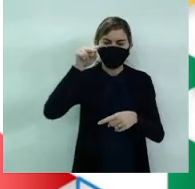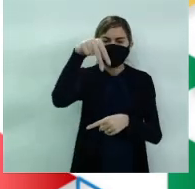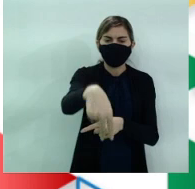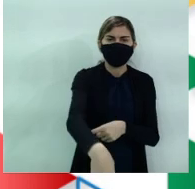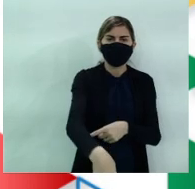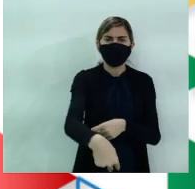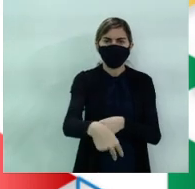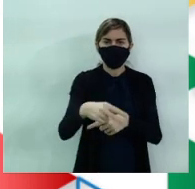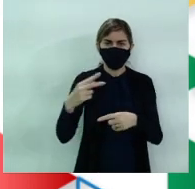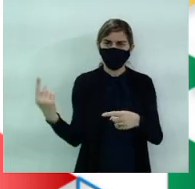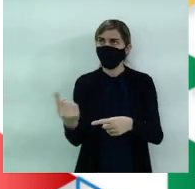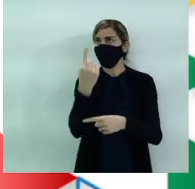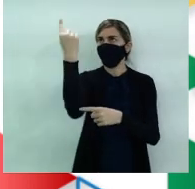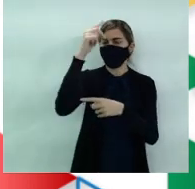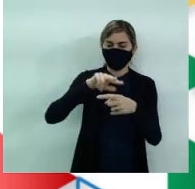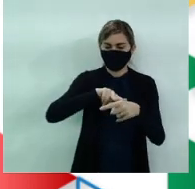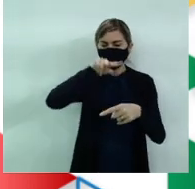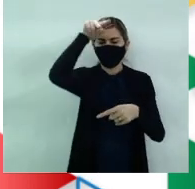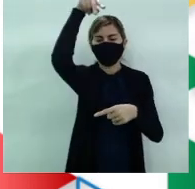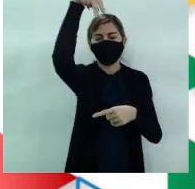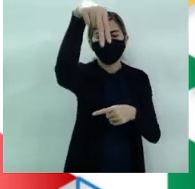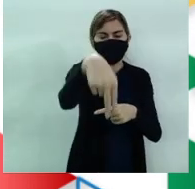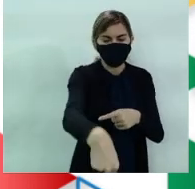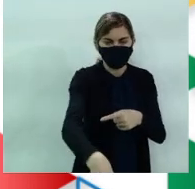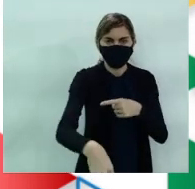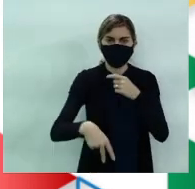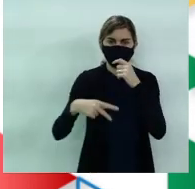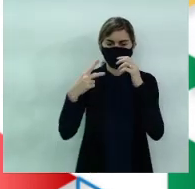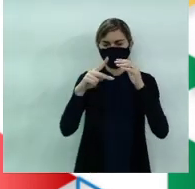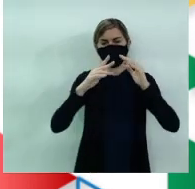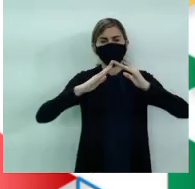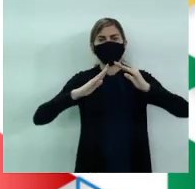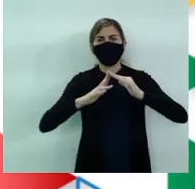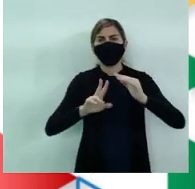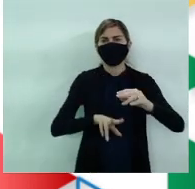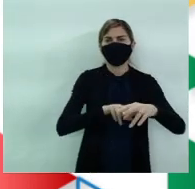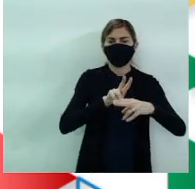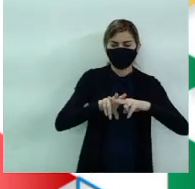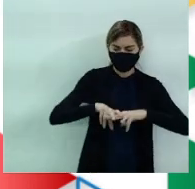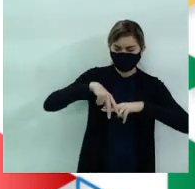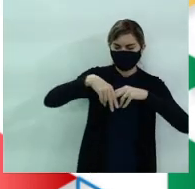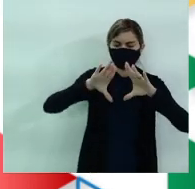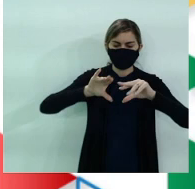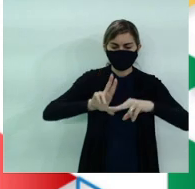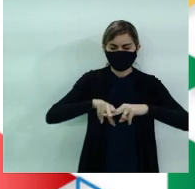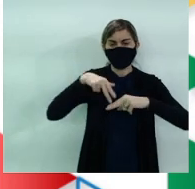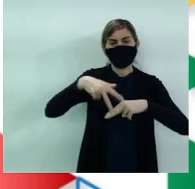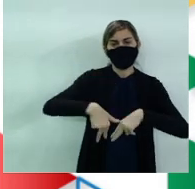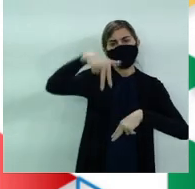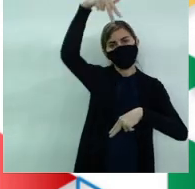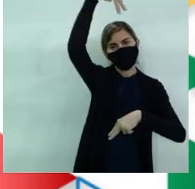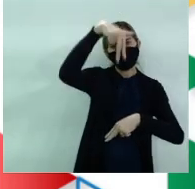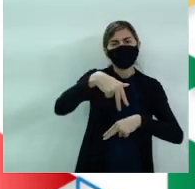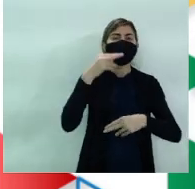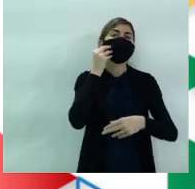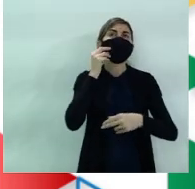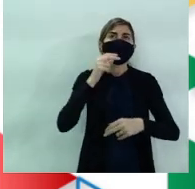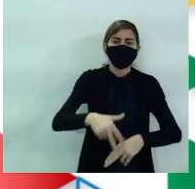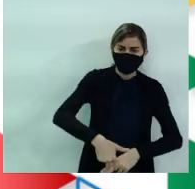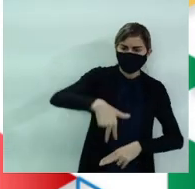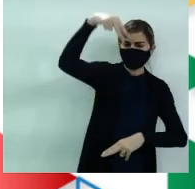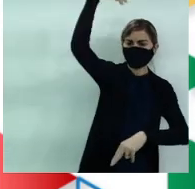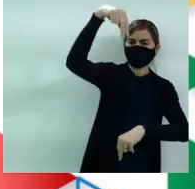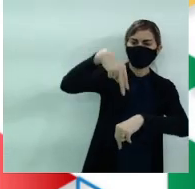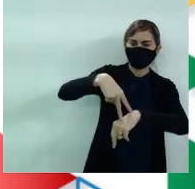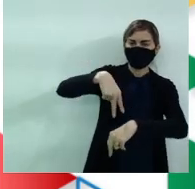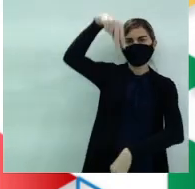mais alto que você conseguir, vai lá aí na sua casa, levanta do sofá e dá um pulo. Tenta aí pular o mais alto que